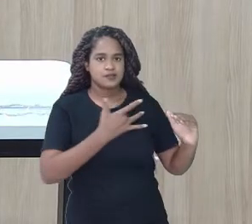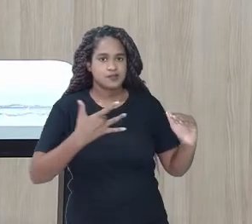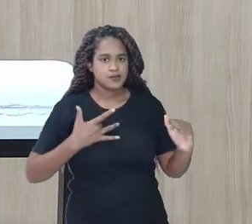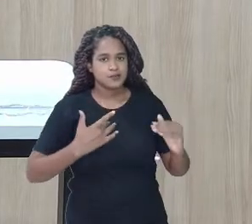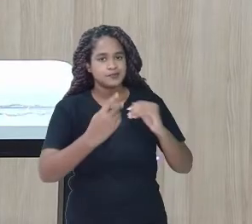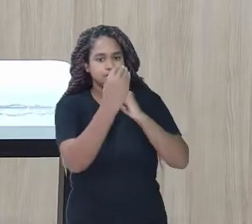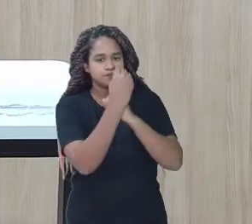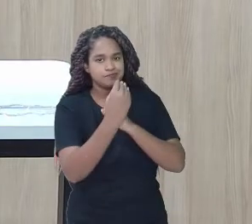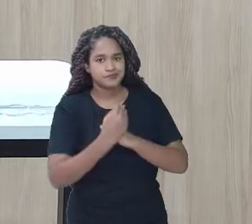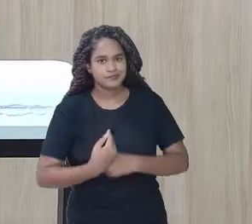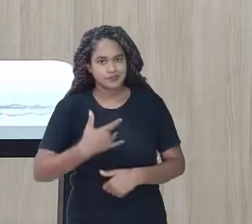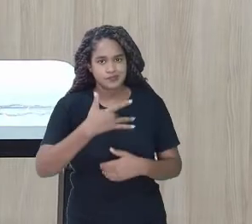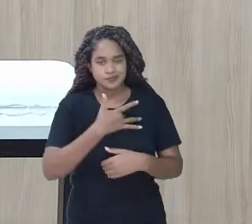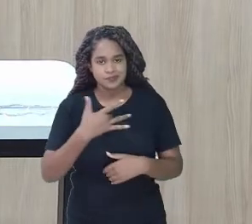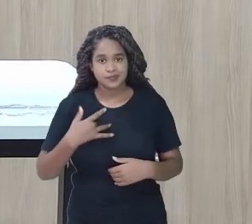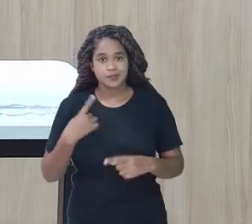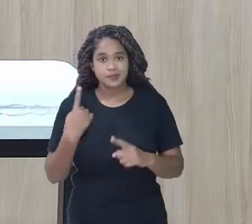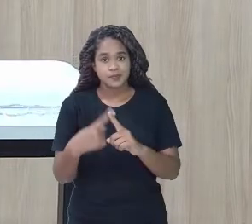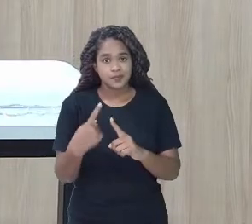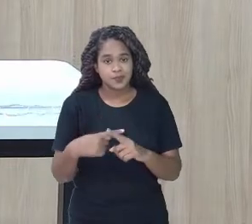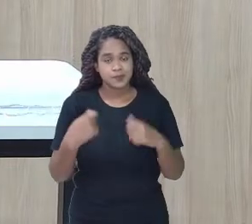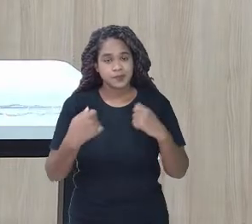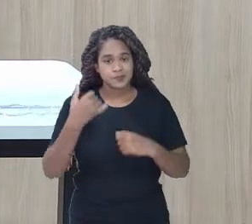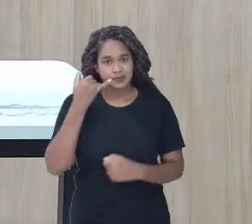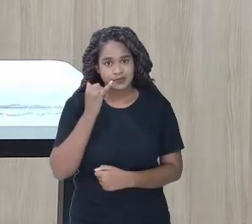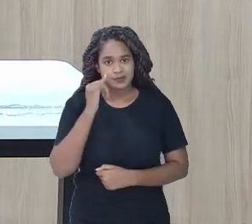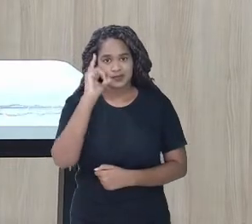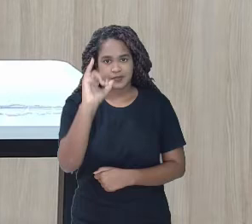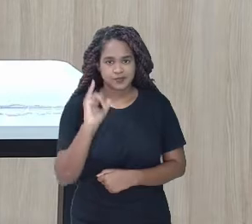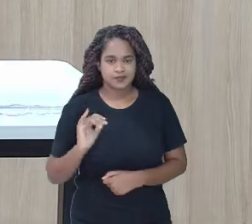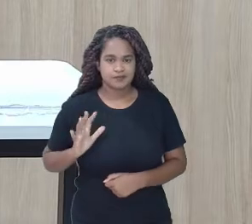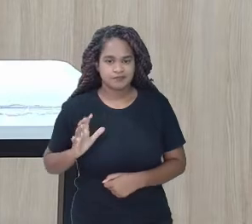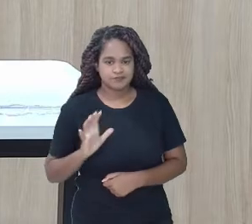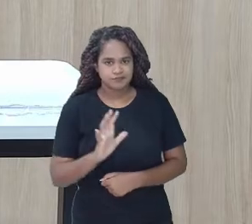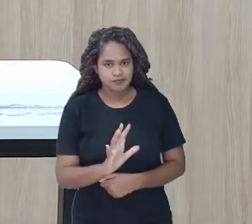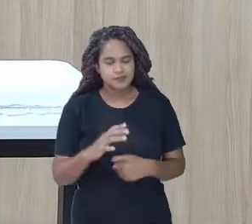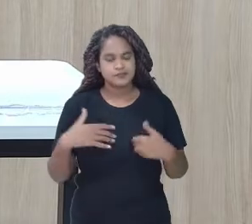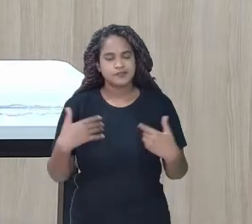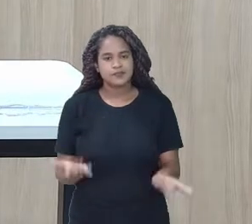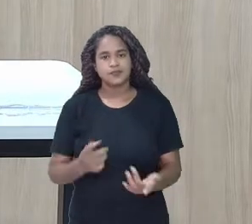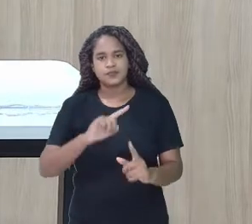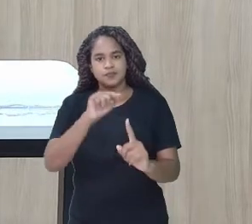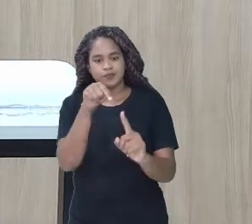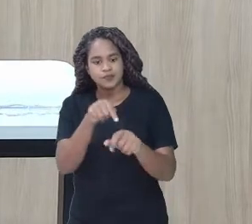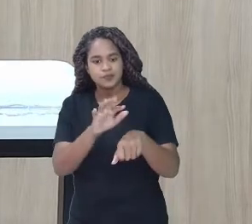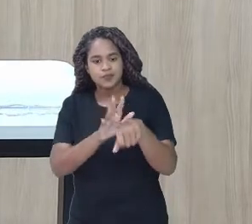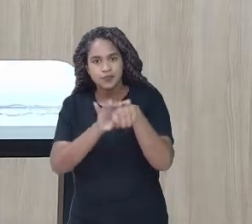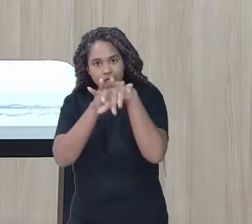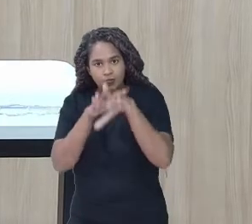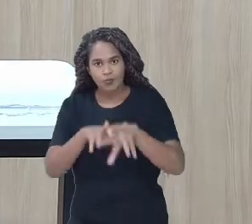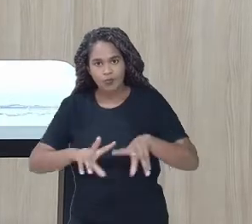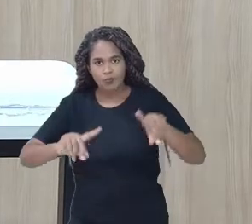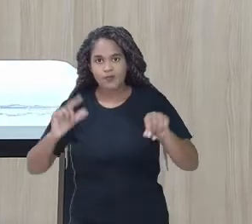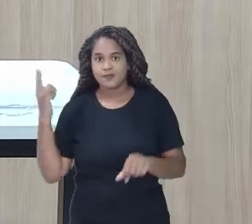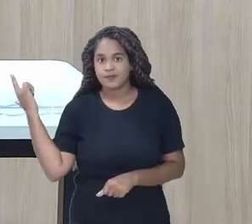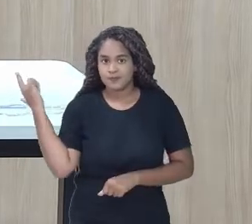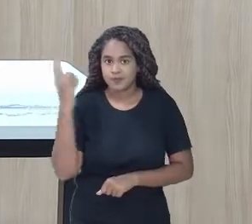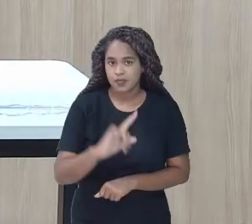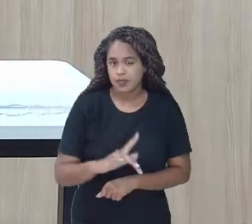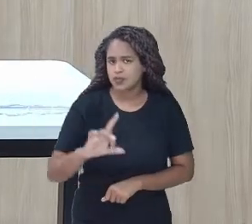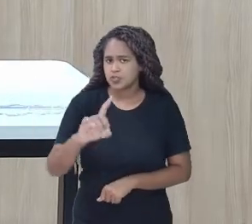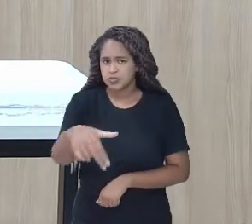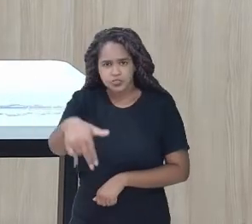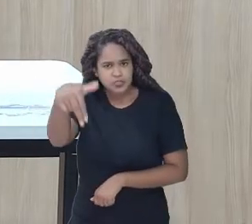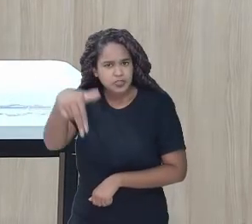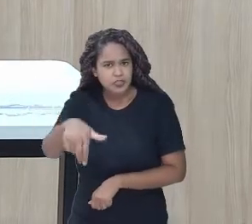muito importante para que você tenha a cura. Então, não fique só no mês de novembro, mas fique